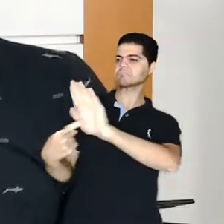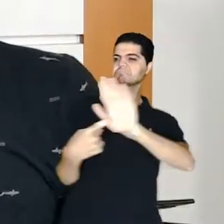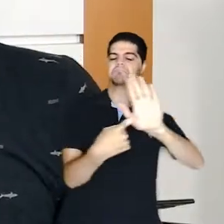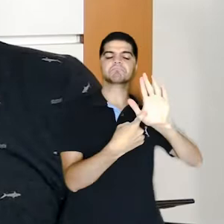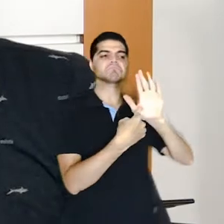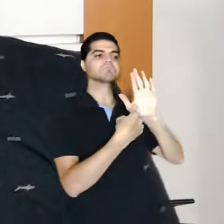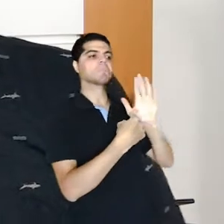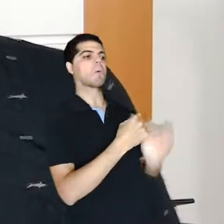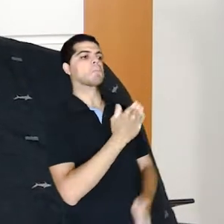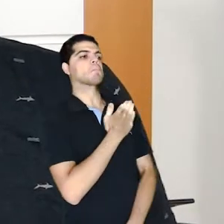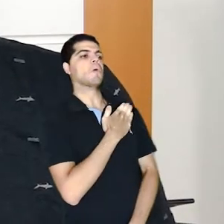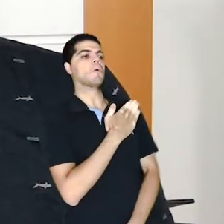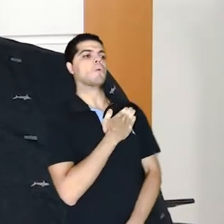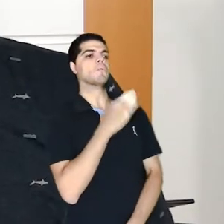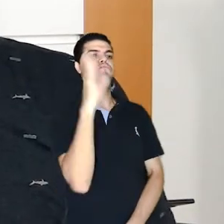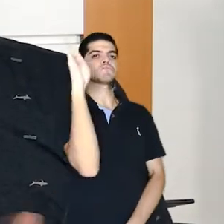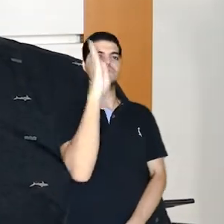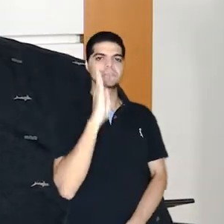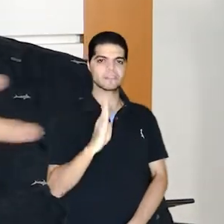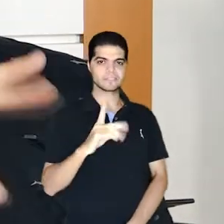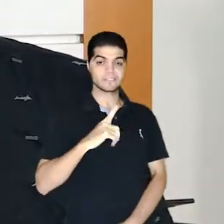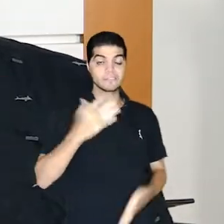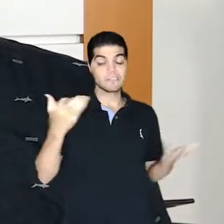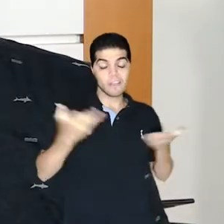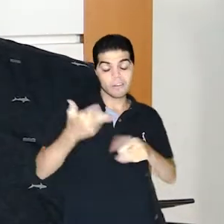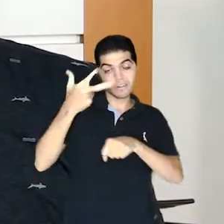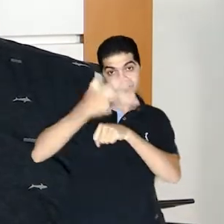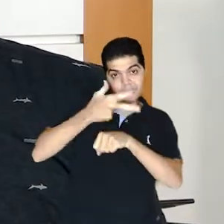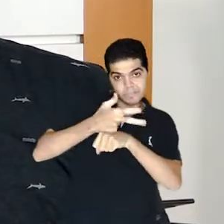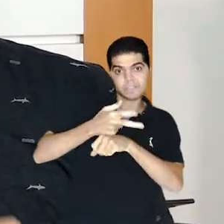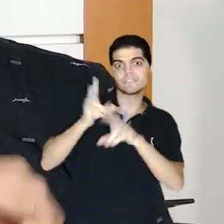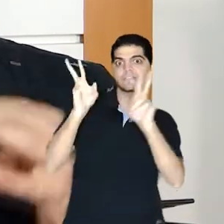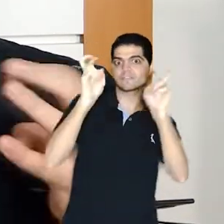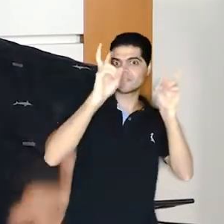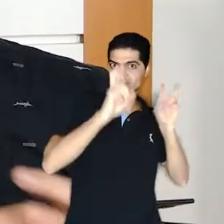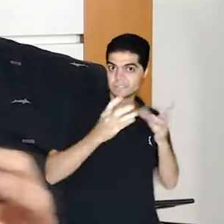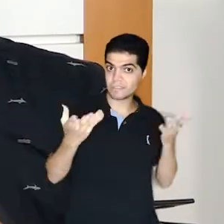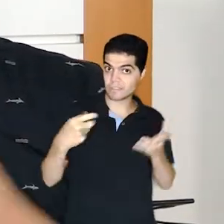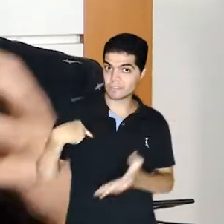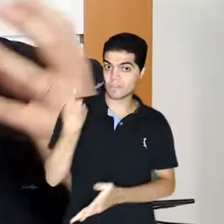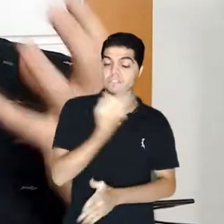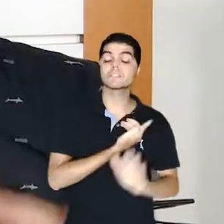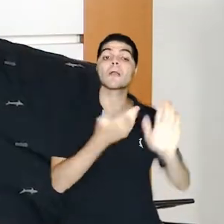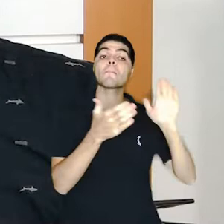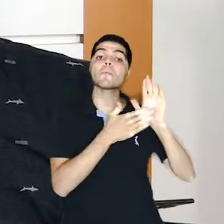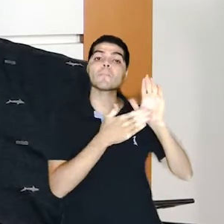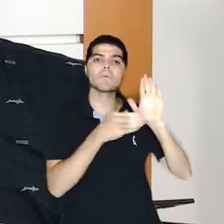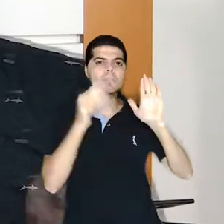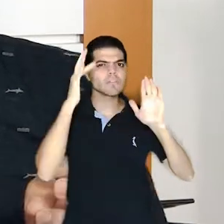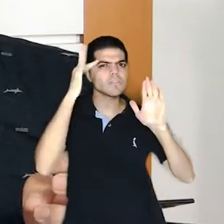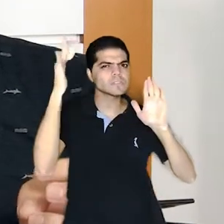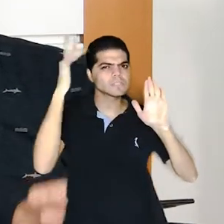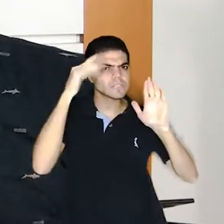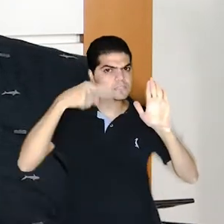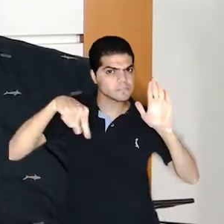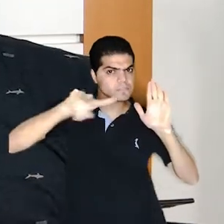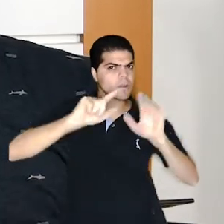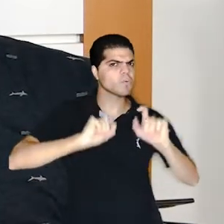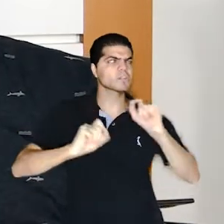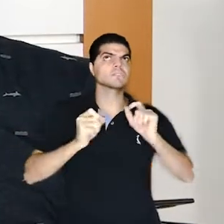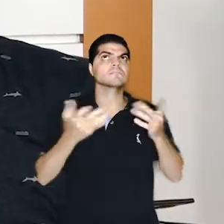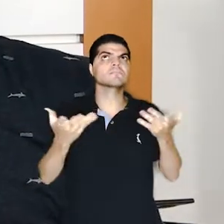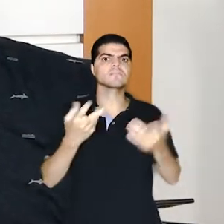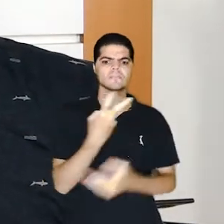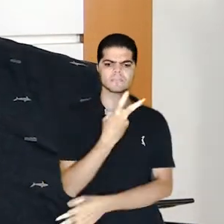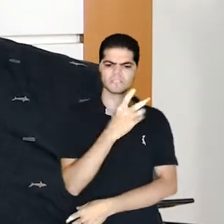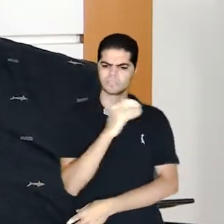Nesse primeiro vídeo sobre a série da Independência, com essas questões que eu coloquei, a gente queria propor a seguinte reflexão. Afinal, 200